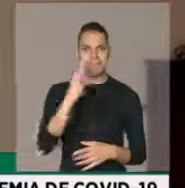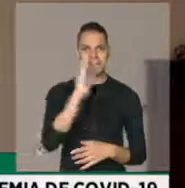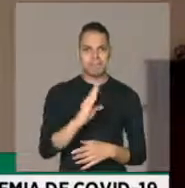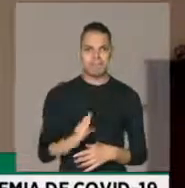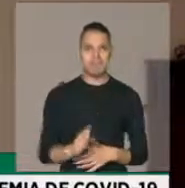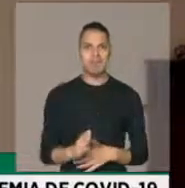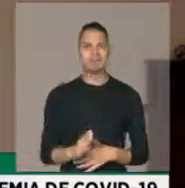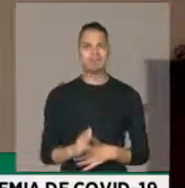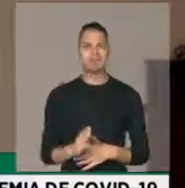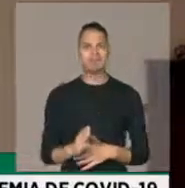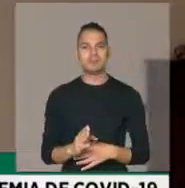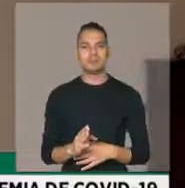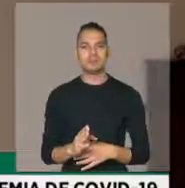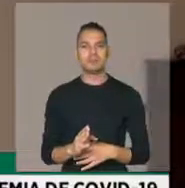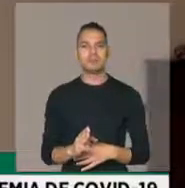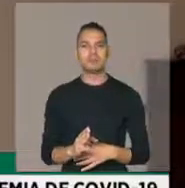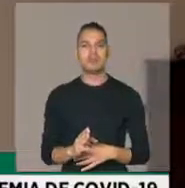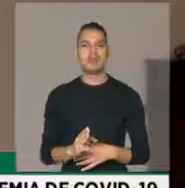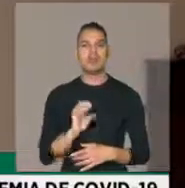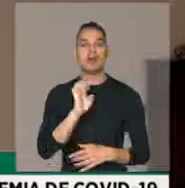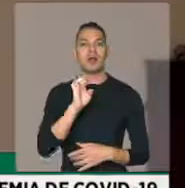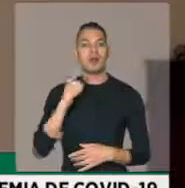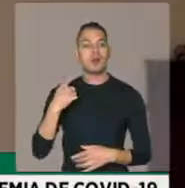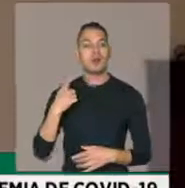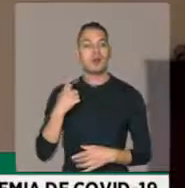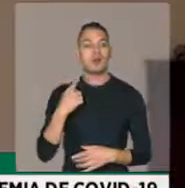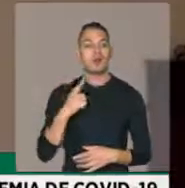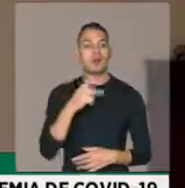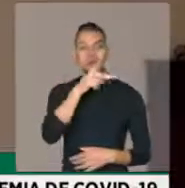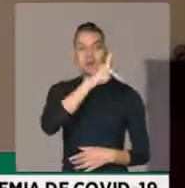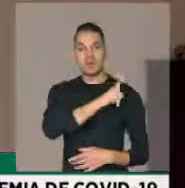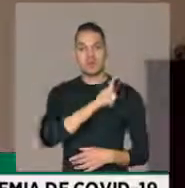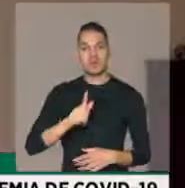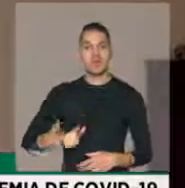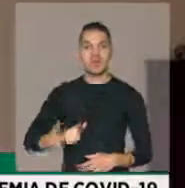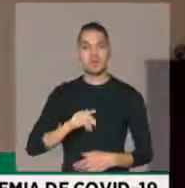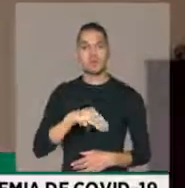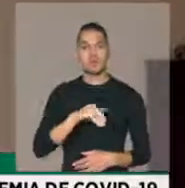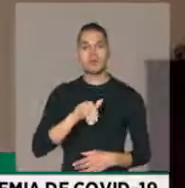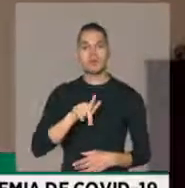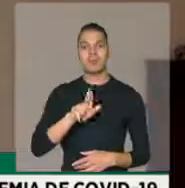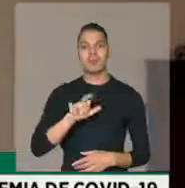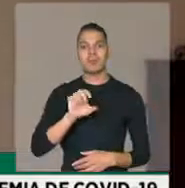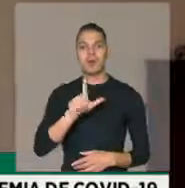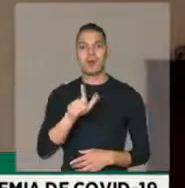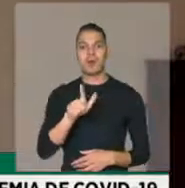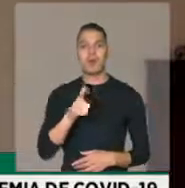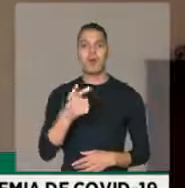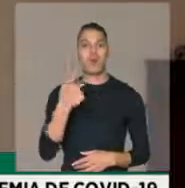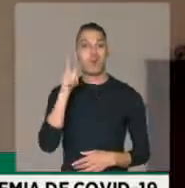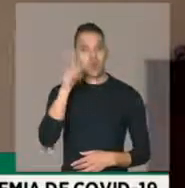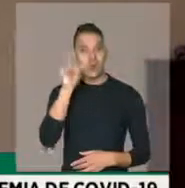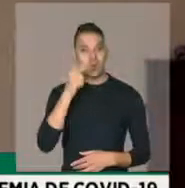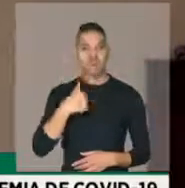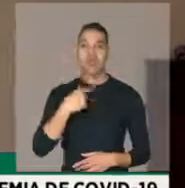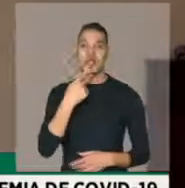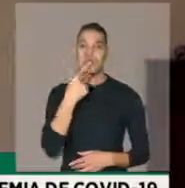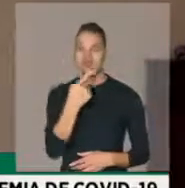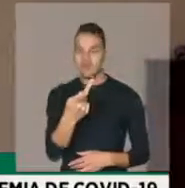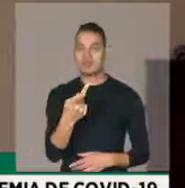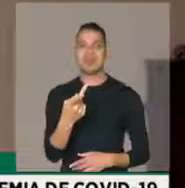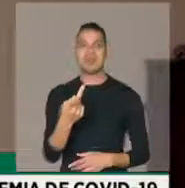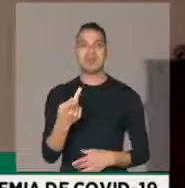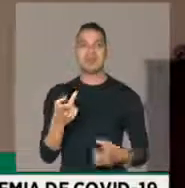bem espelhado pelo ex-governador Miguel Arraes, que, como eu dizia ontem, pagou o preço da sua